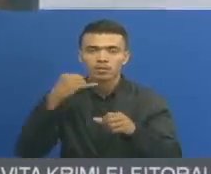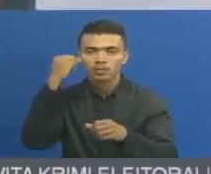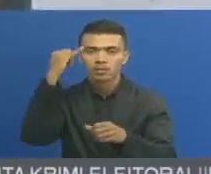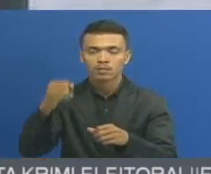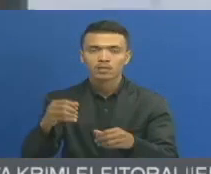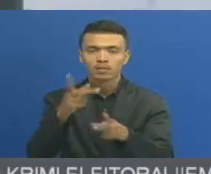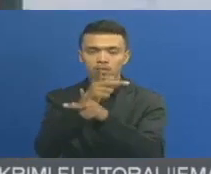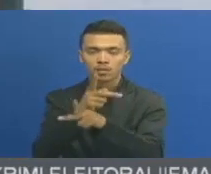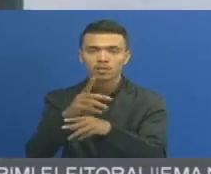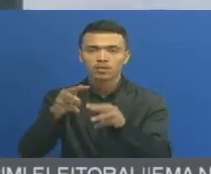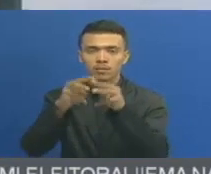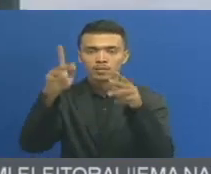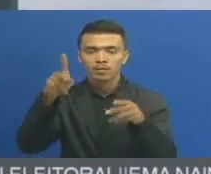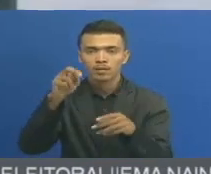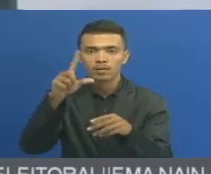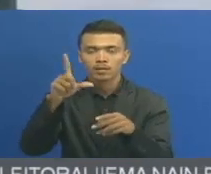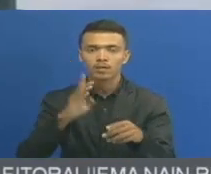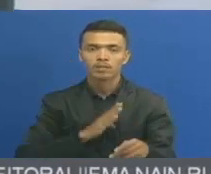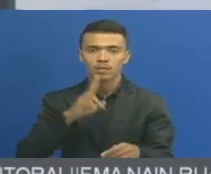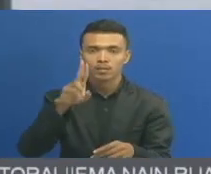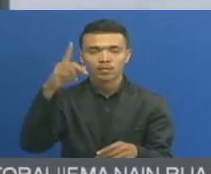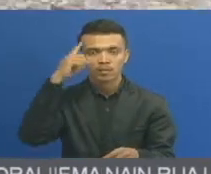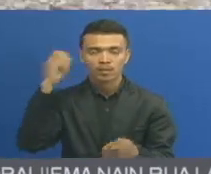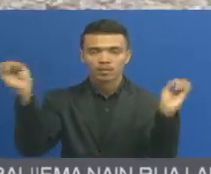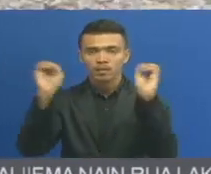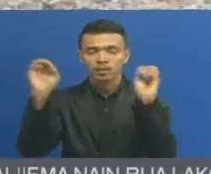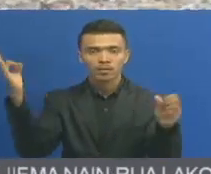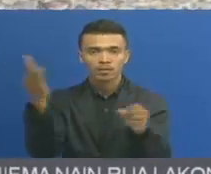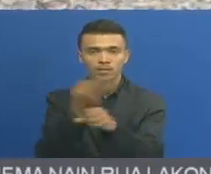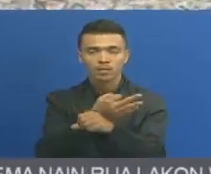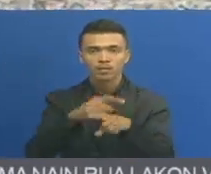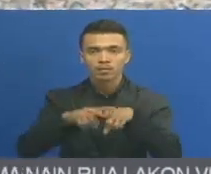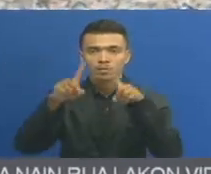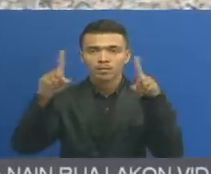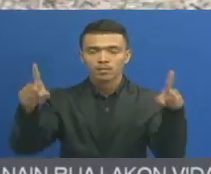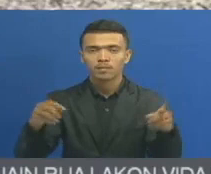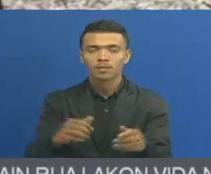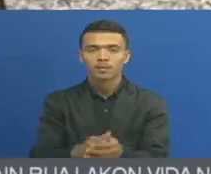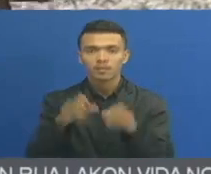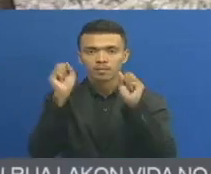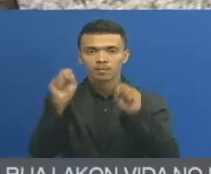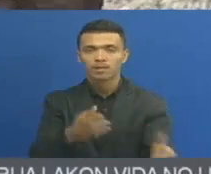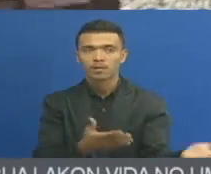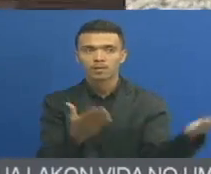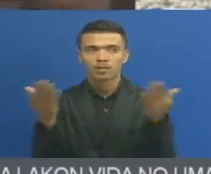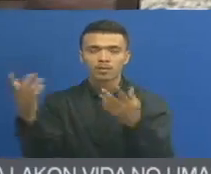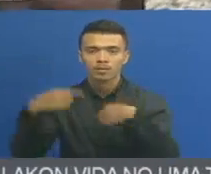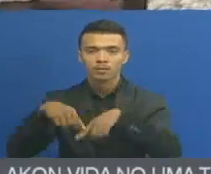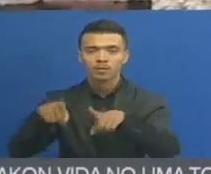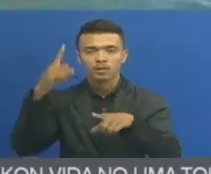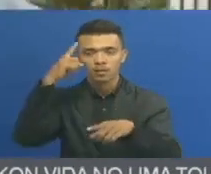e a PNT do município Baucau, também lá e documento comprovativo. Mas vê Robin Tambahari, Bele Lorifila, também e a